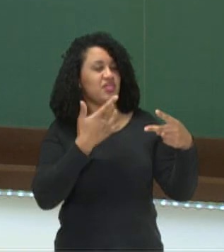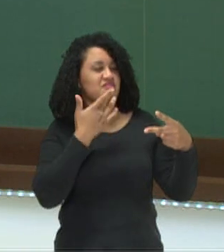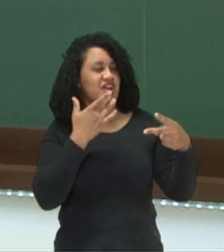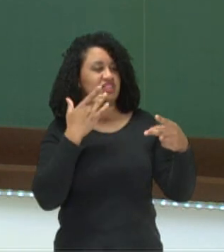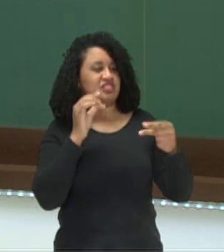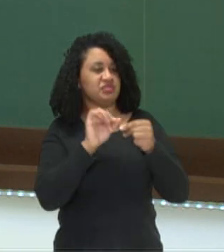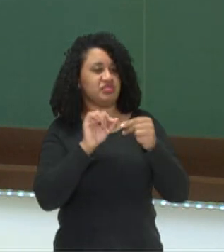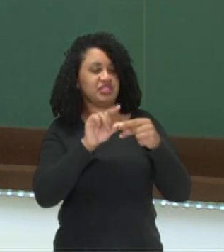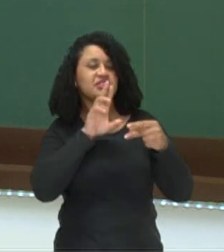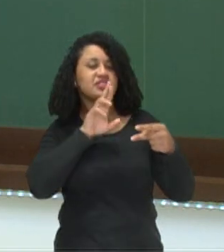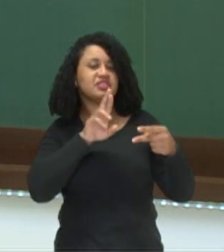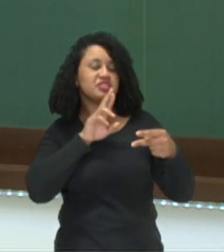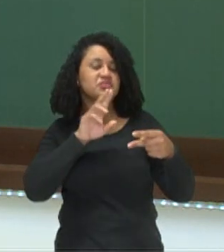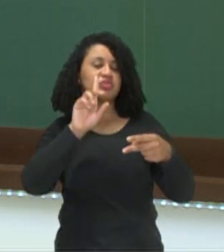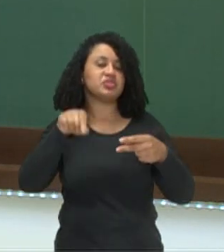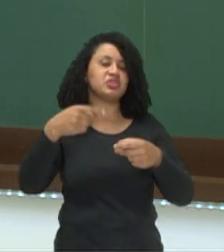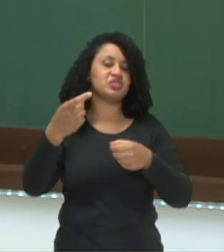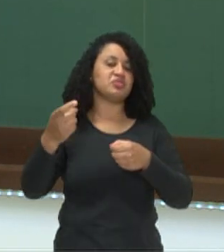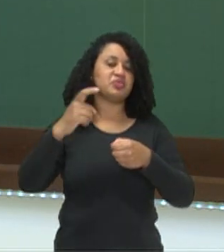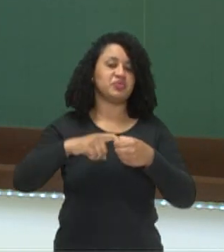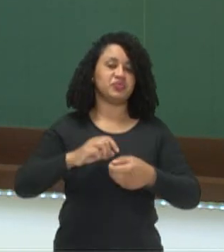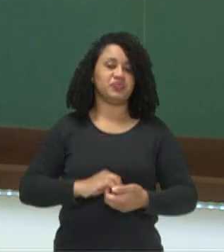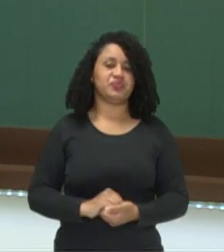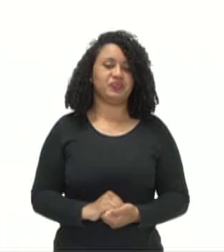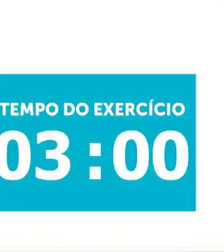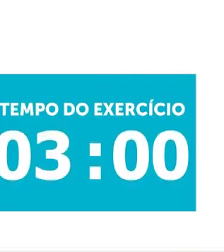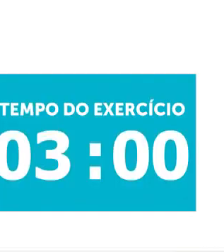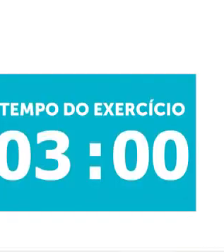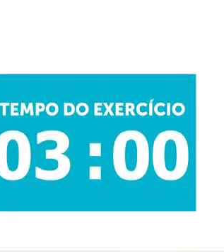fácil. Podem resolver por soma e produto que eu já volto.